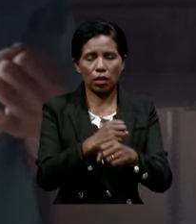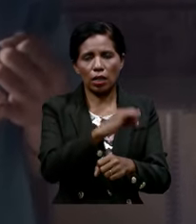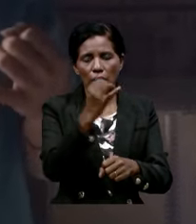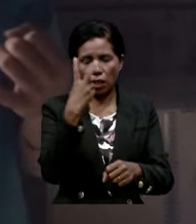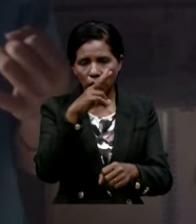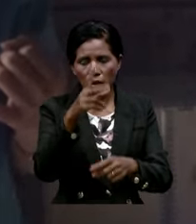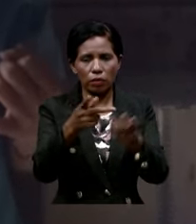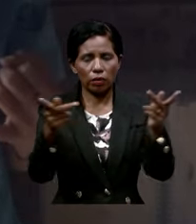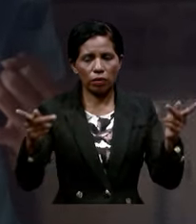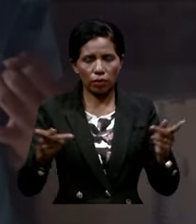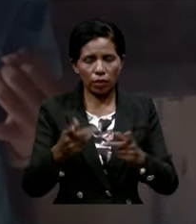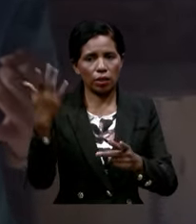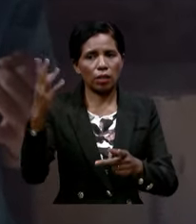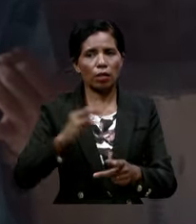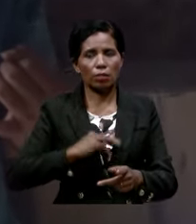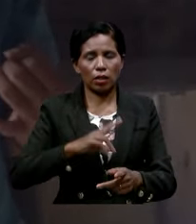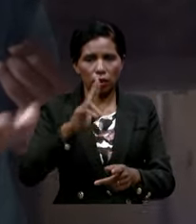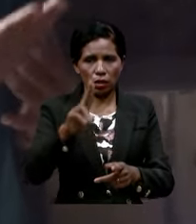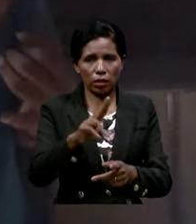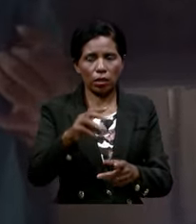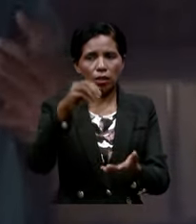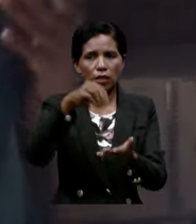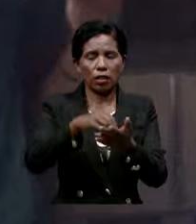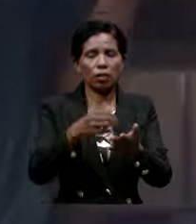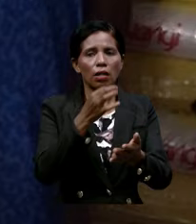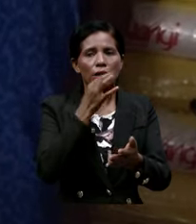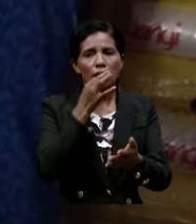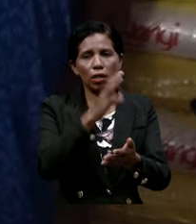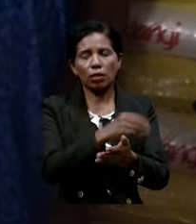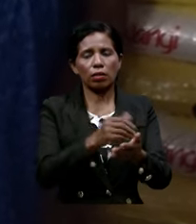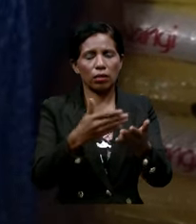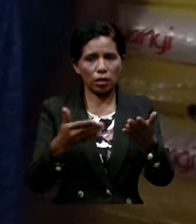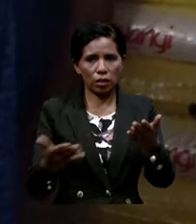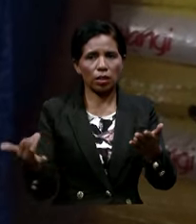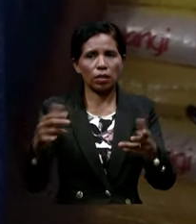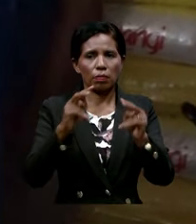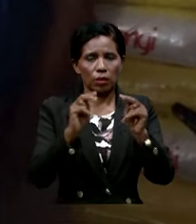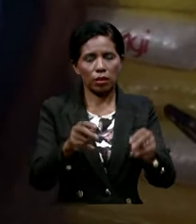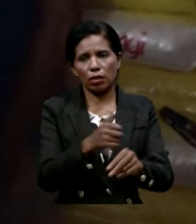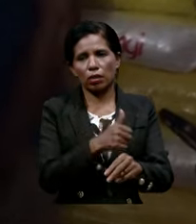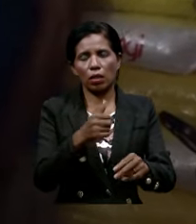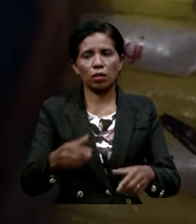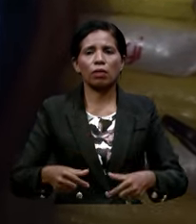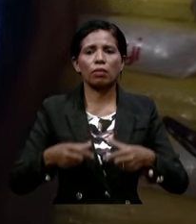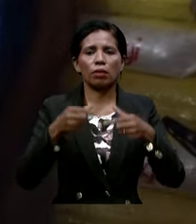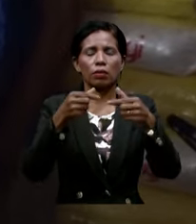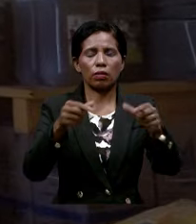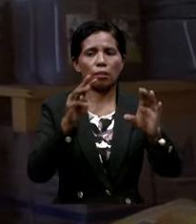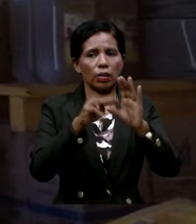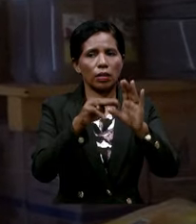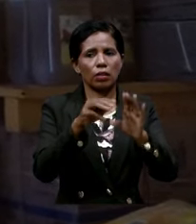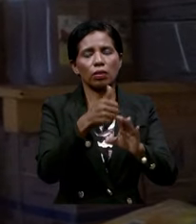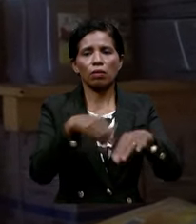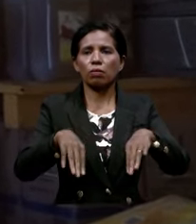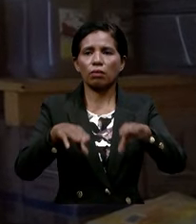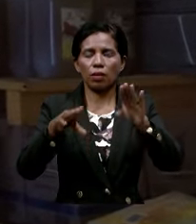armazém perfeito e amanleona dili. Nebe durante, né, raestok aihan no sasan necessidade básica seluk o de oferece ba supermercado atufan